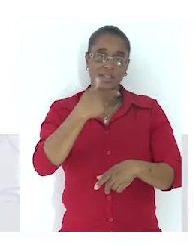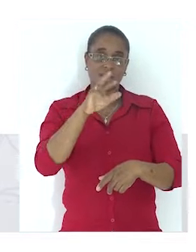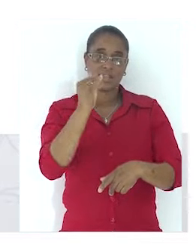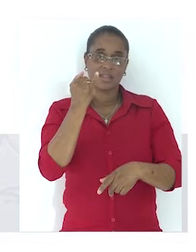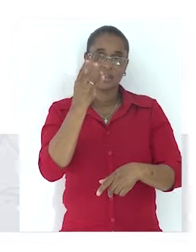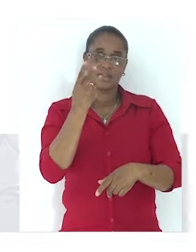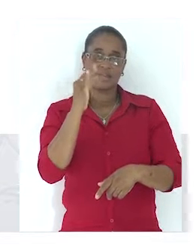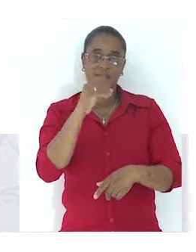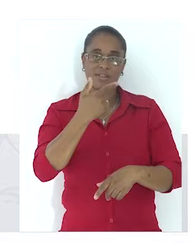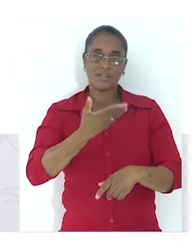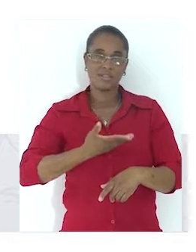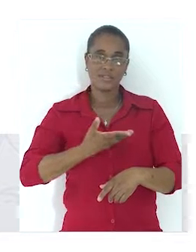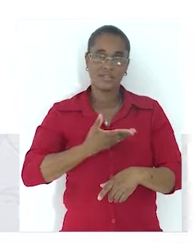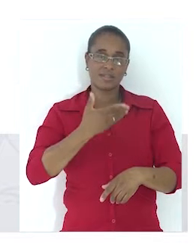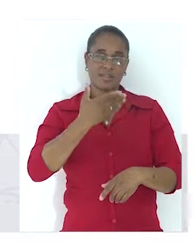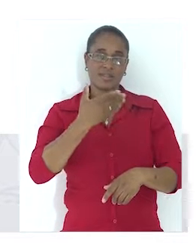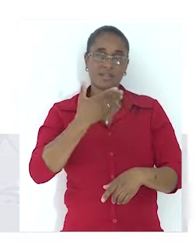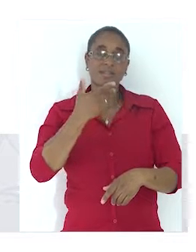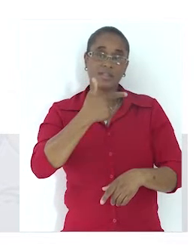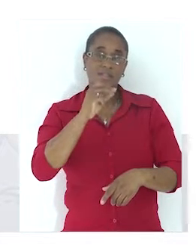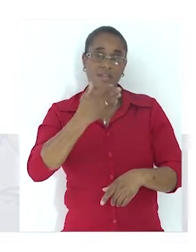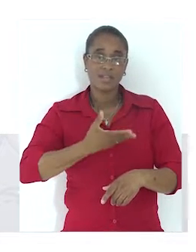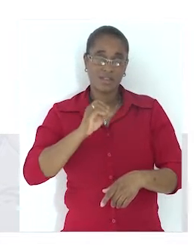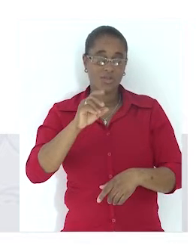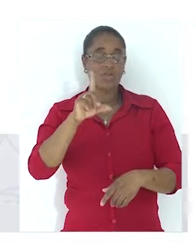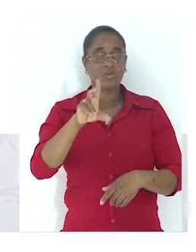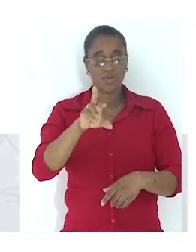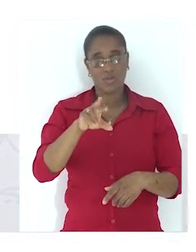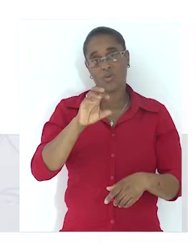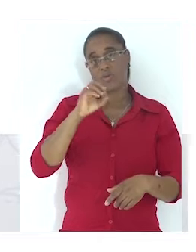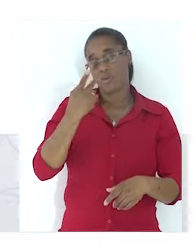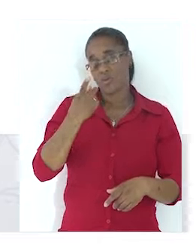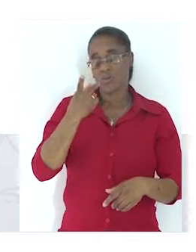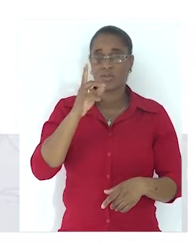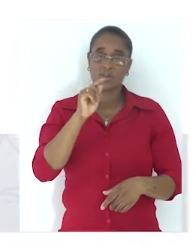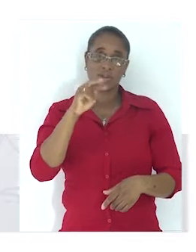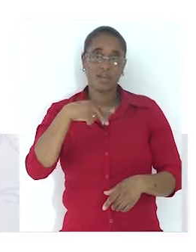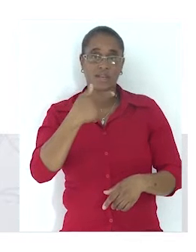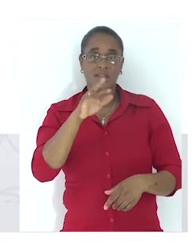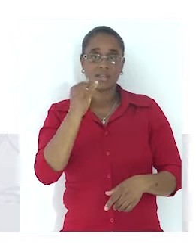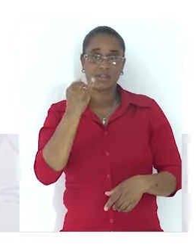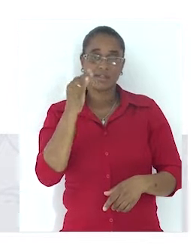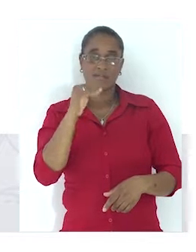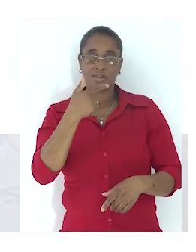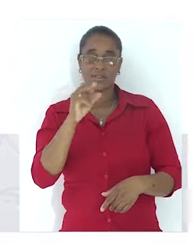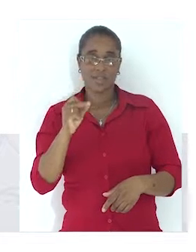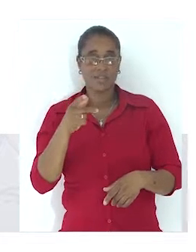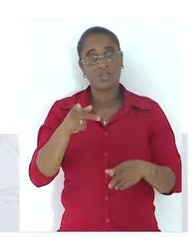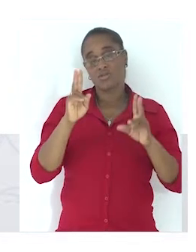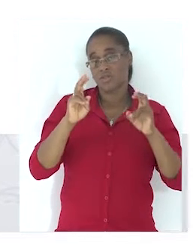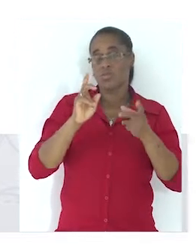do entrevistado. Mas, neste contexto, o que é que vai acontecer? Não temos entrevistador,